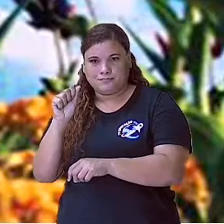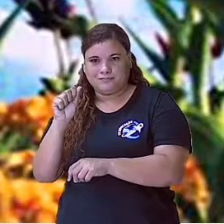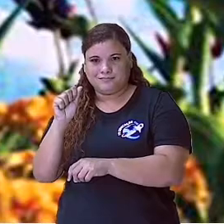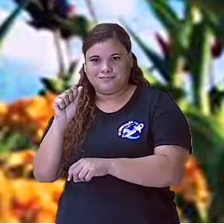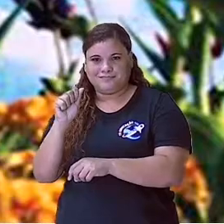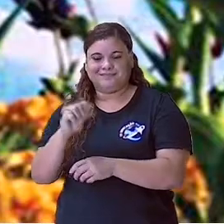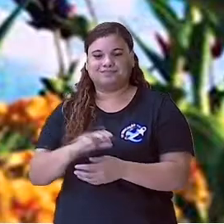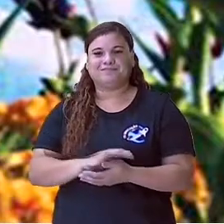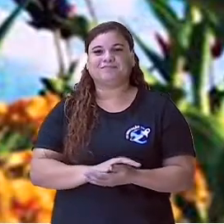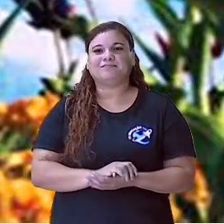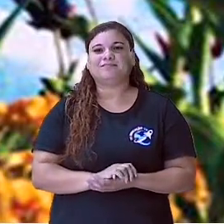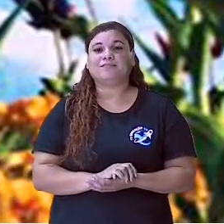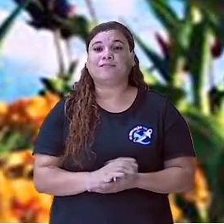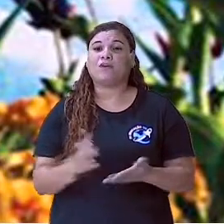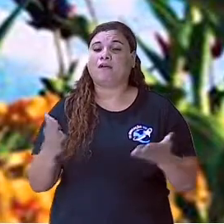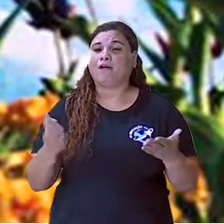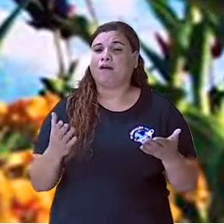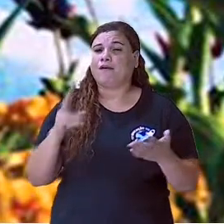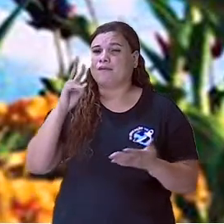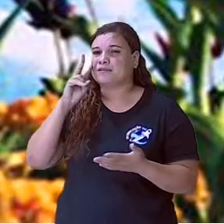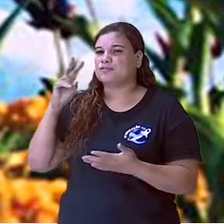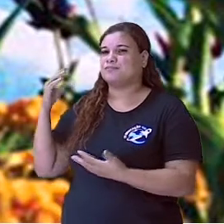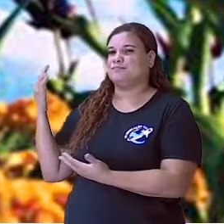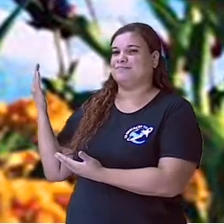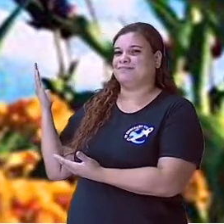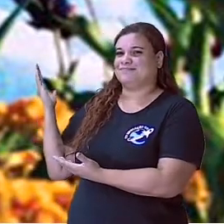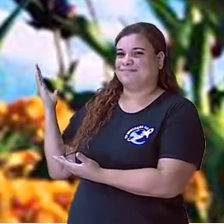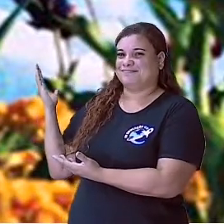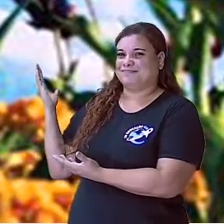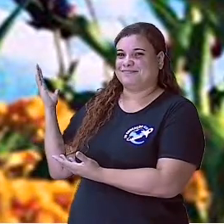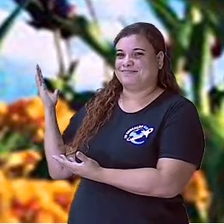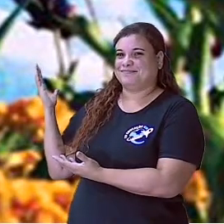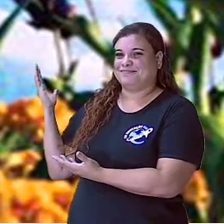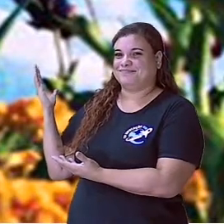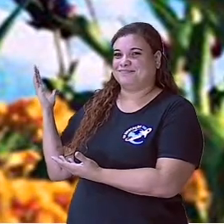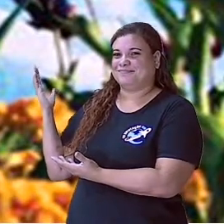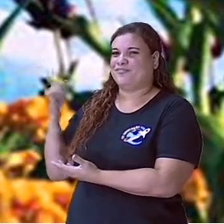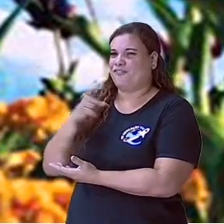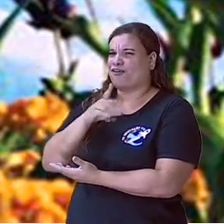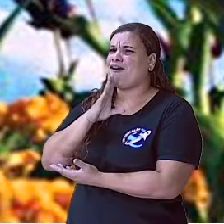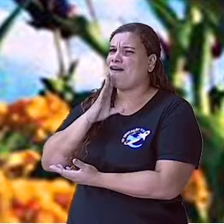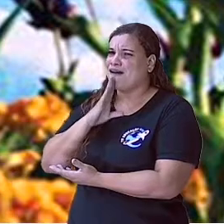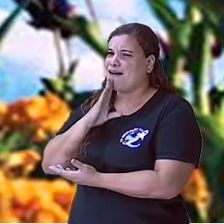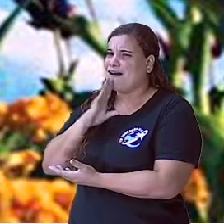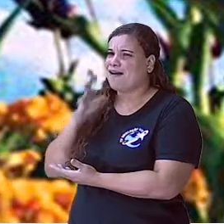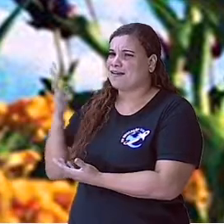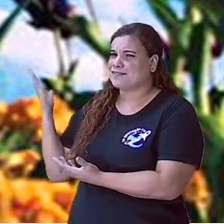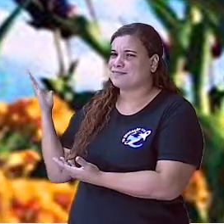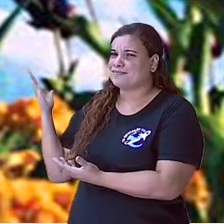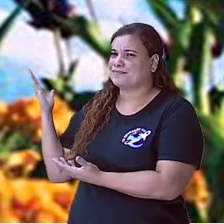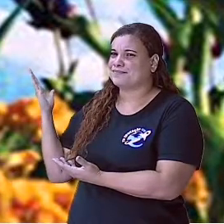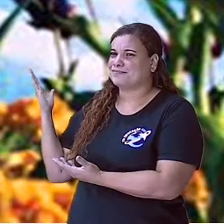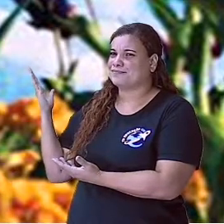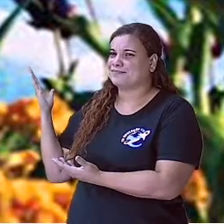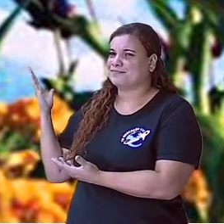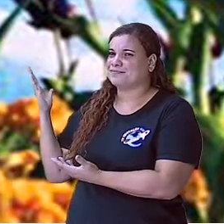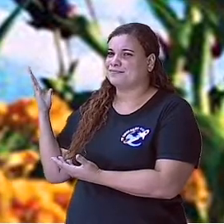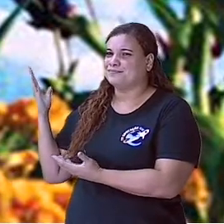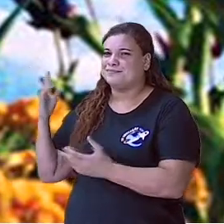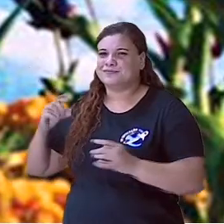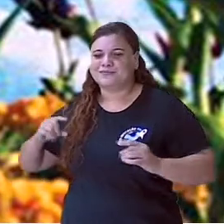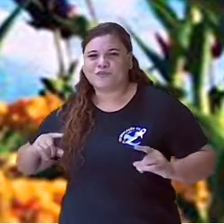certo? Então, nós estamos vendo aí, olhem bem, você já ouviu muito falar sobre a Torre de Paris, não é